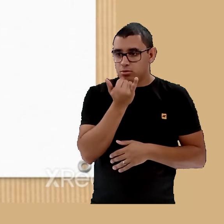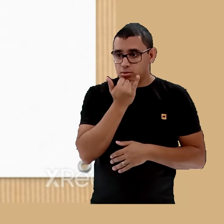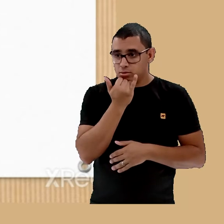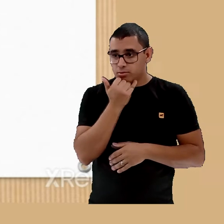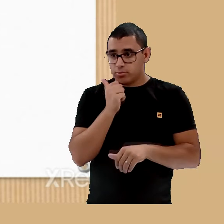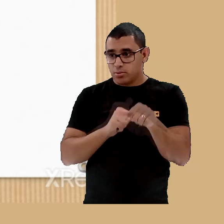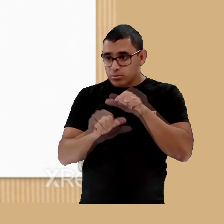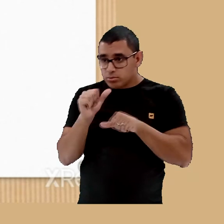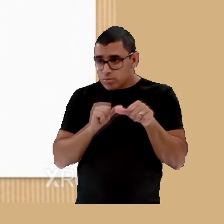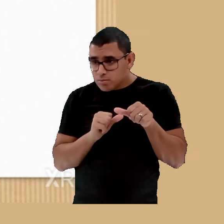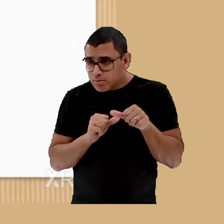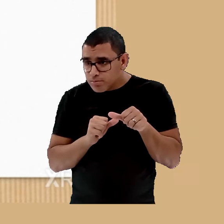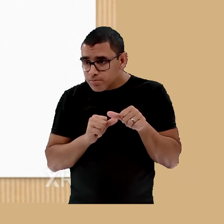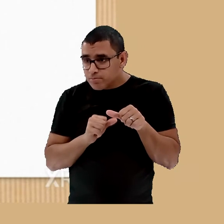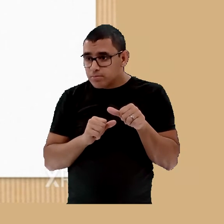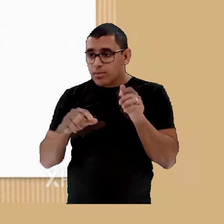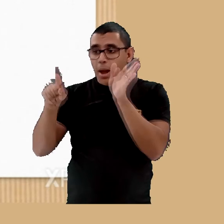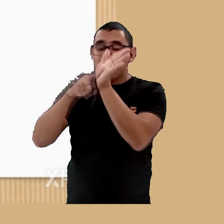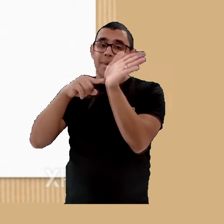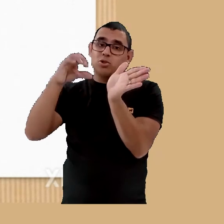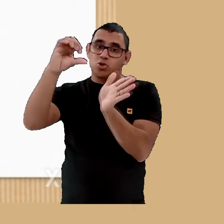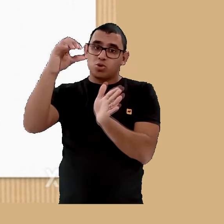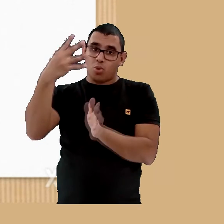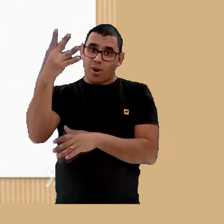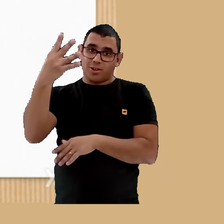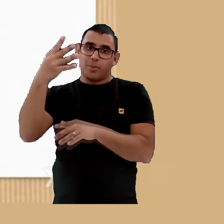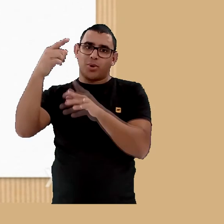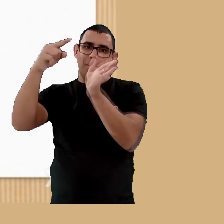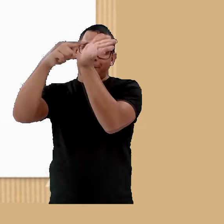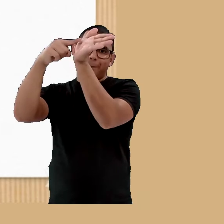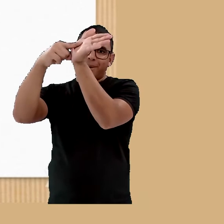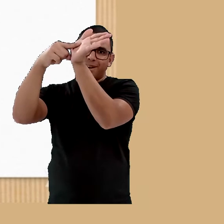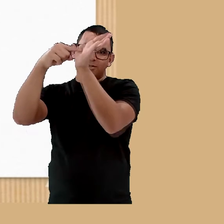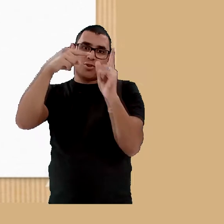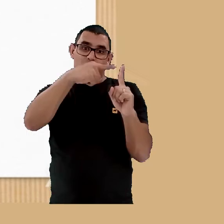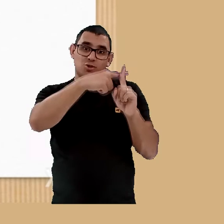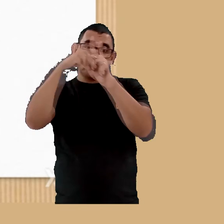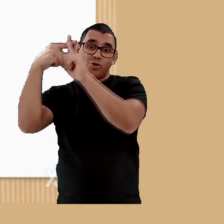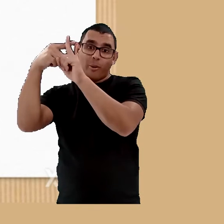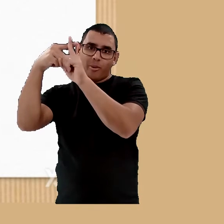Ficou 12 vezes 10 a menos 4. Então, vamos lá.